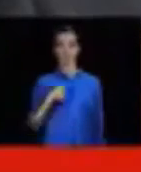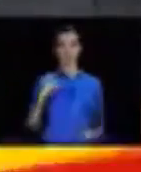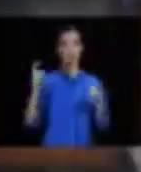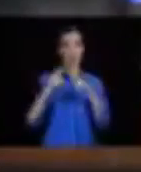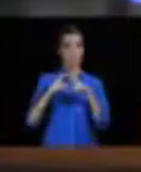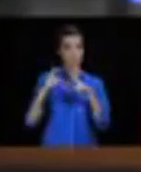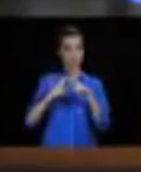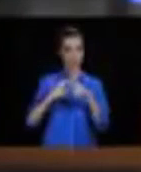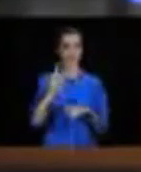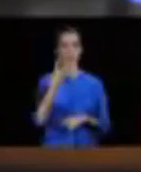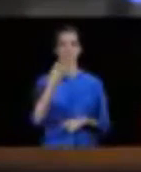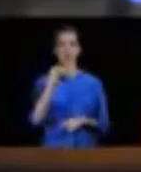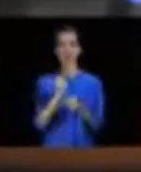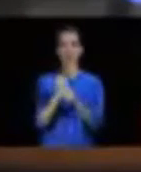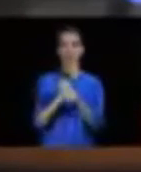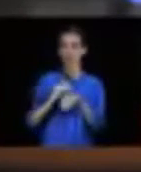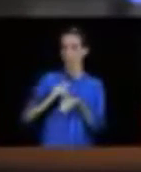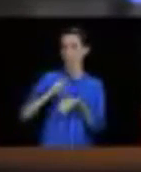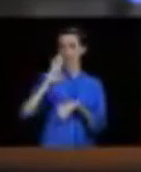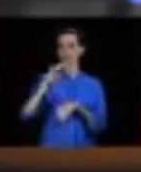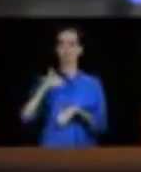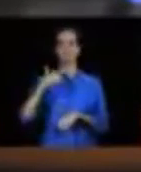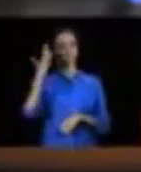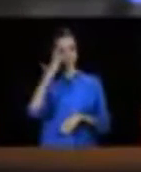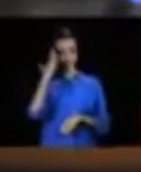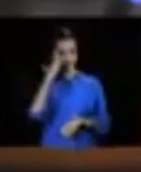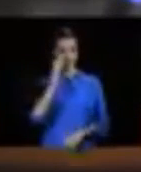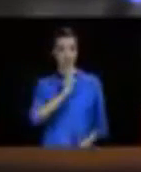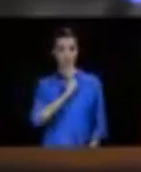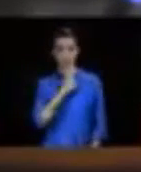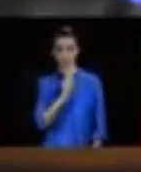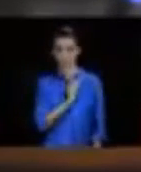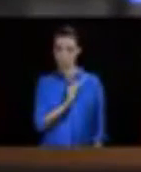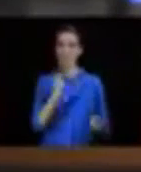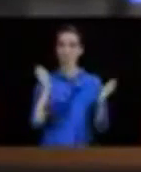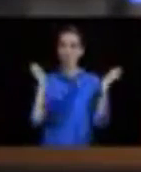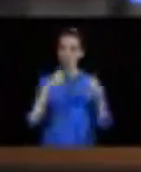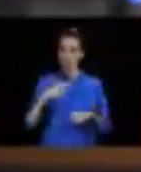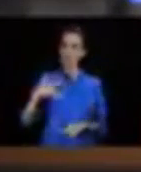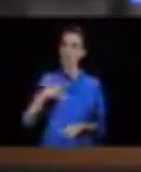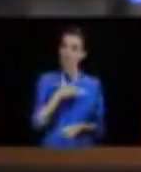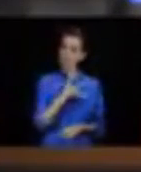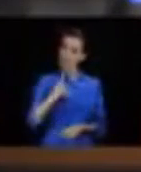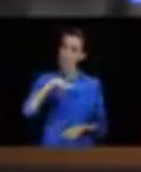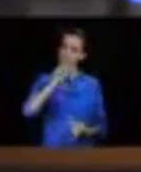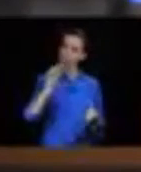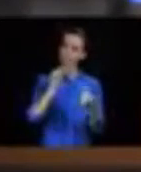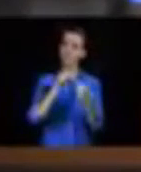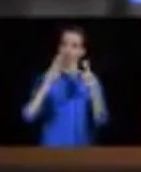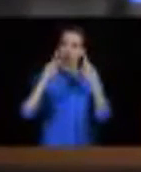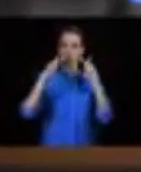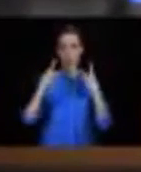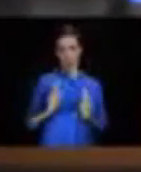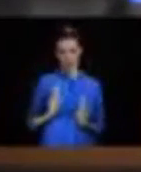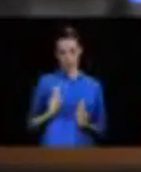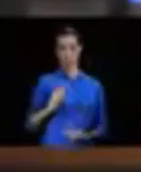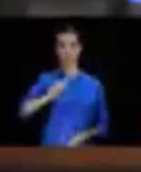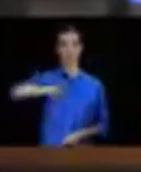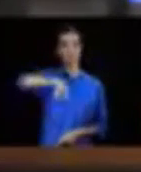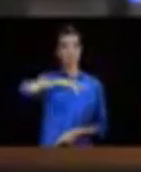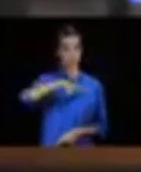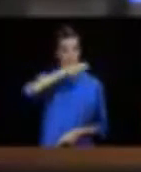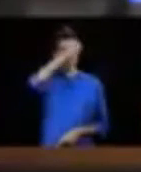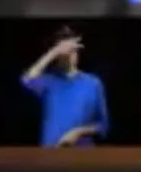Sou médico há mais de 40 anos e sei que São Gonçalo pode ter uma saúde mais humana. Na